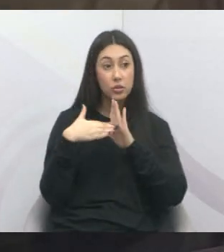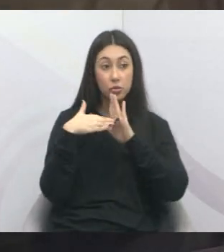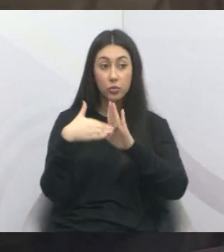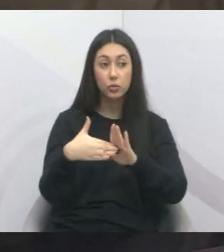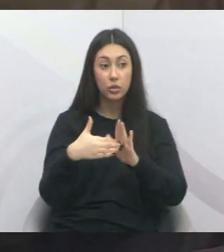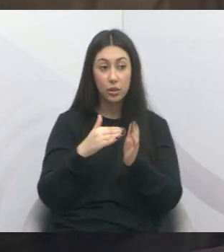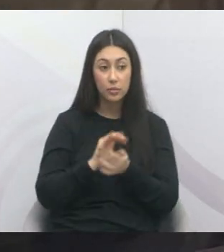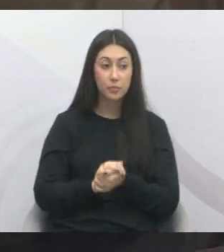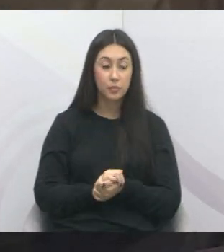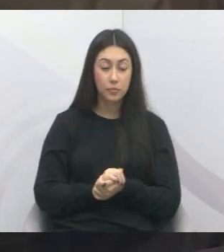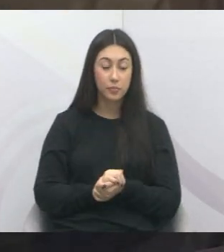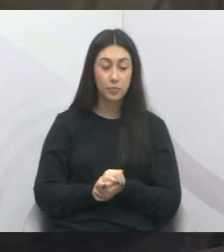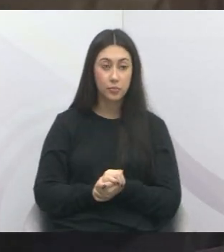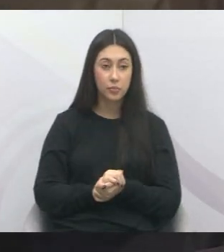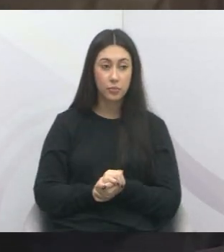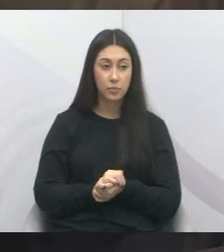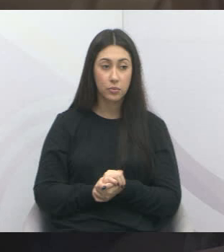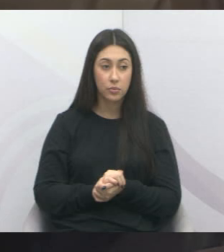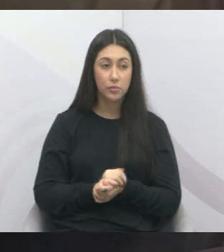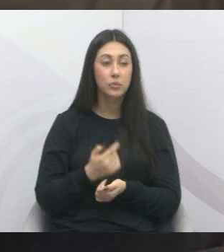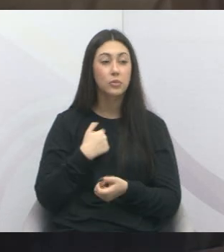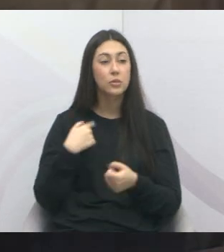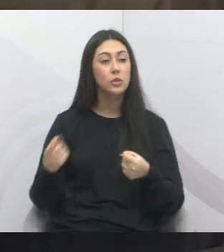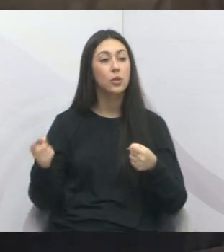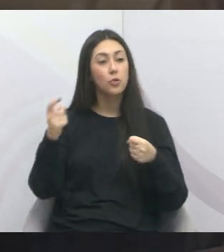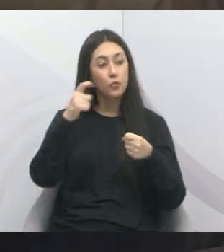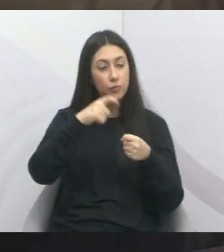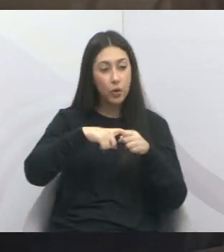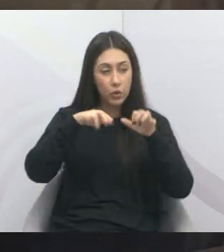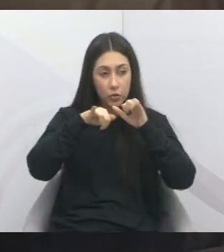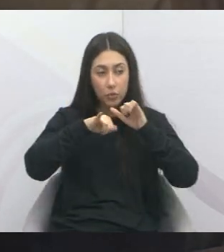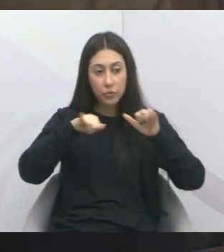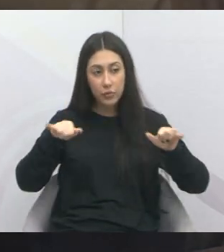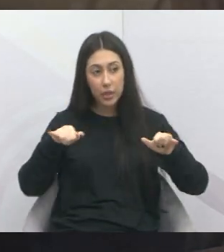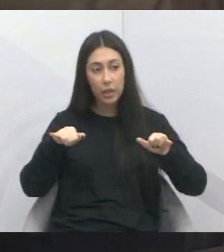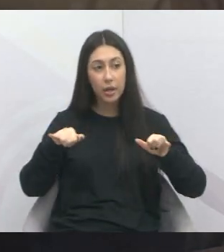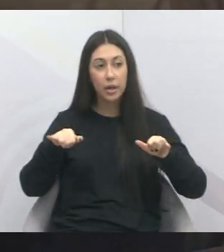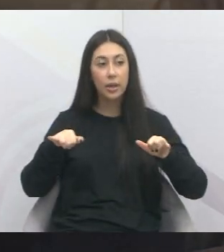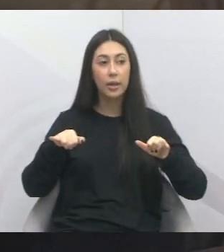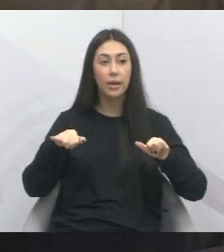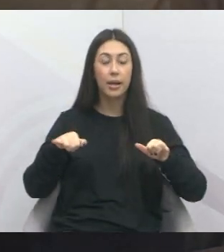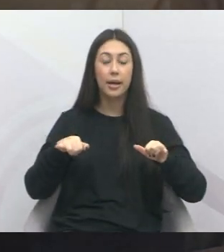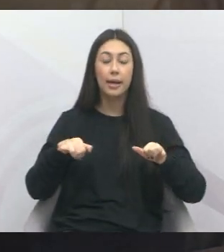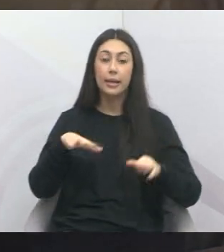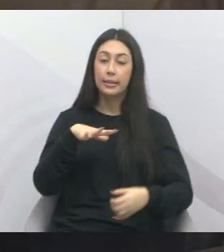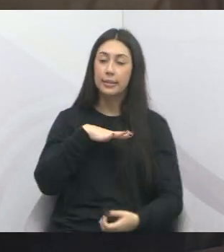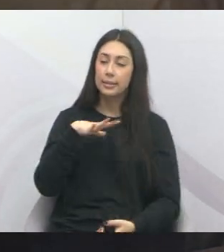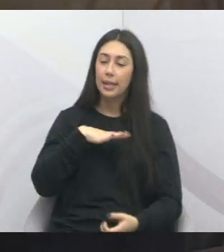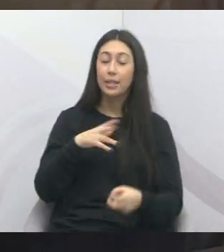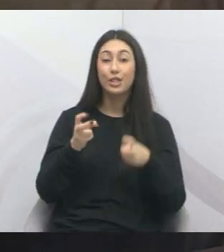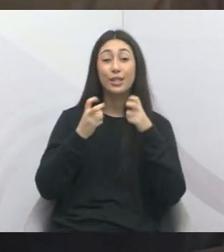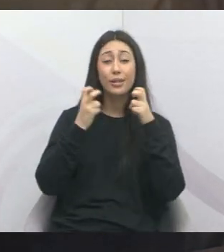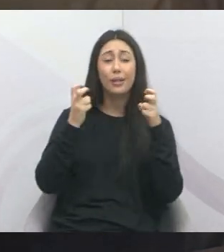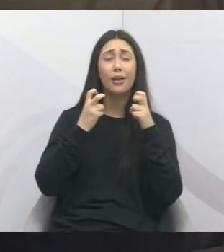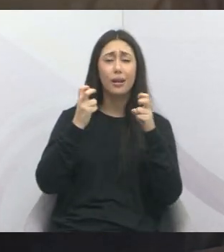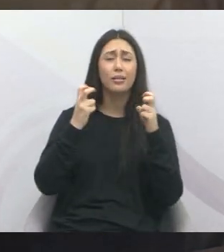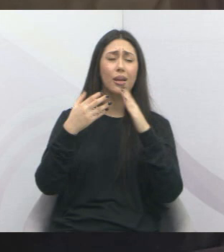Tá? Eu volto a repetir, a cidade pede